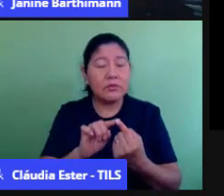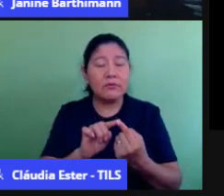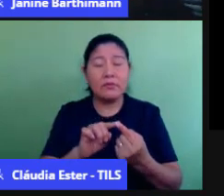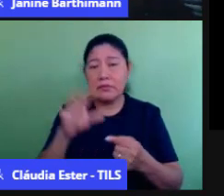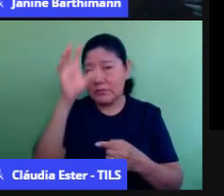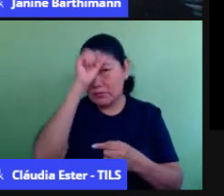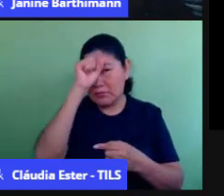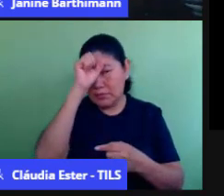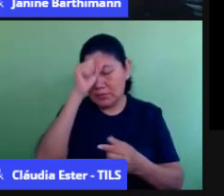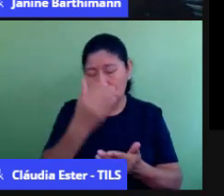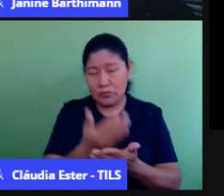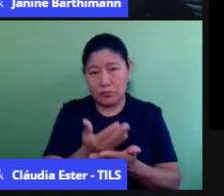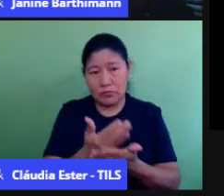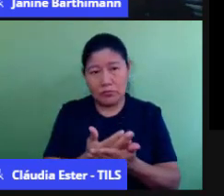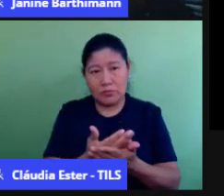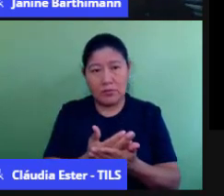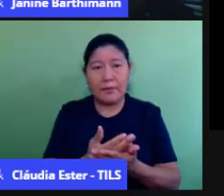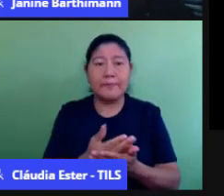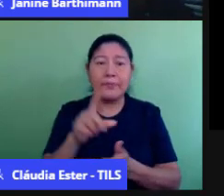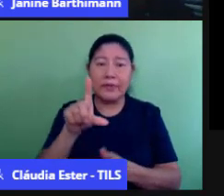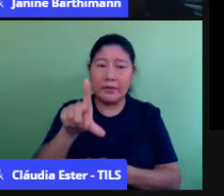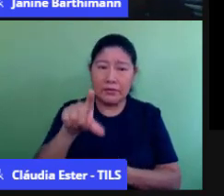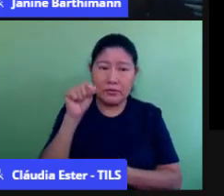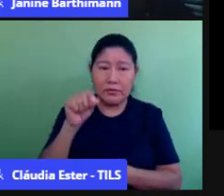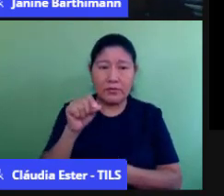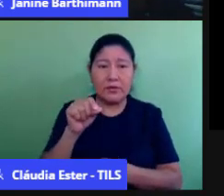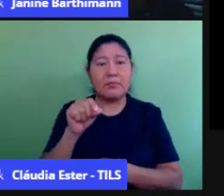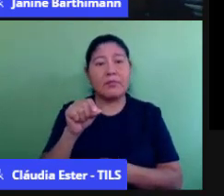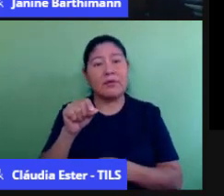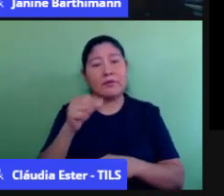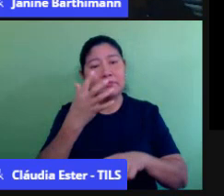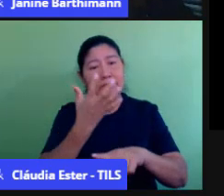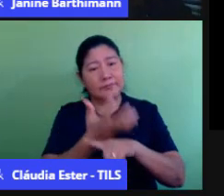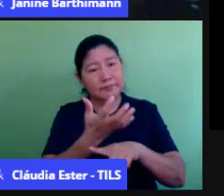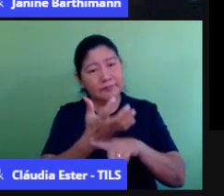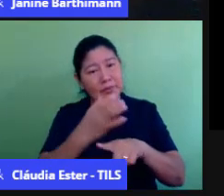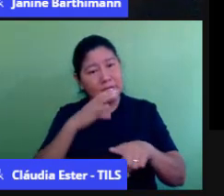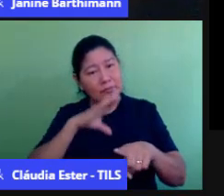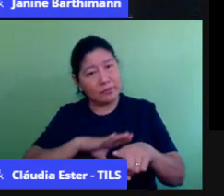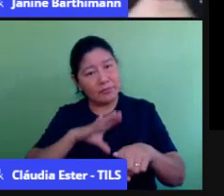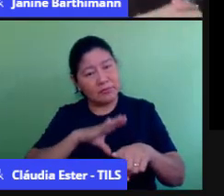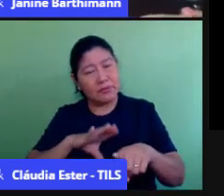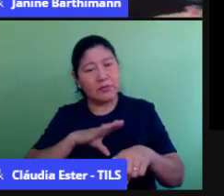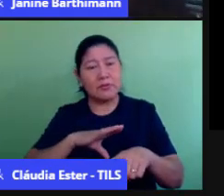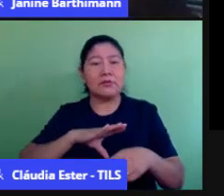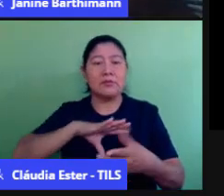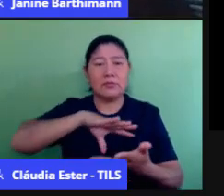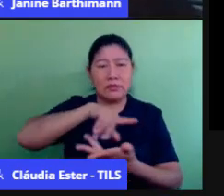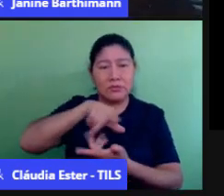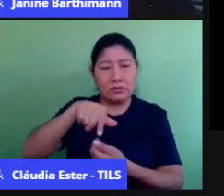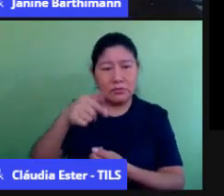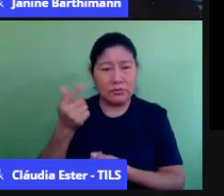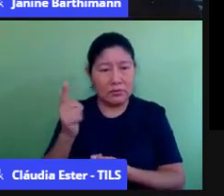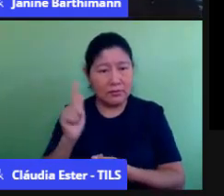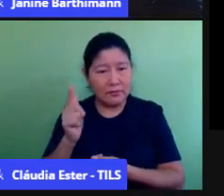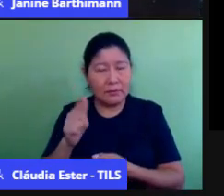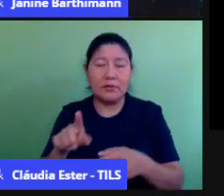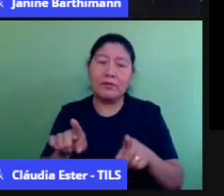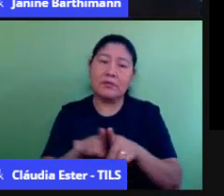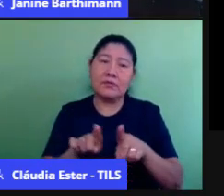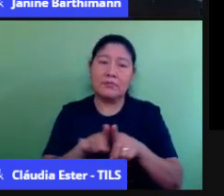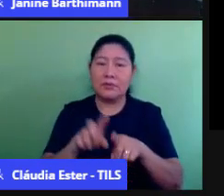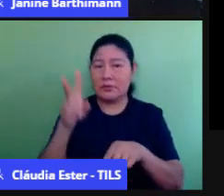Aí, a princípio, nós escolhemos língua portuguesa, geografia e história. E poderia também, e pode entrar também a